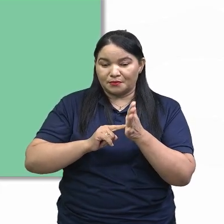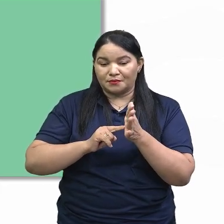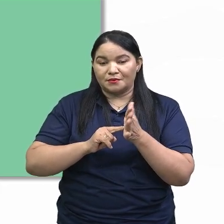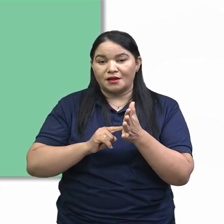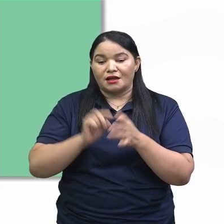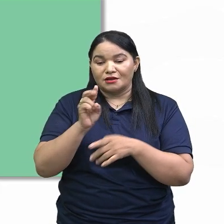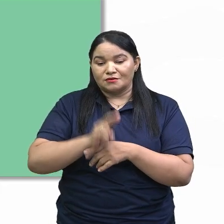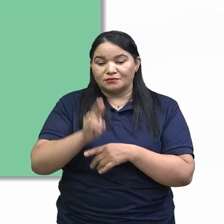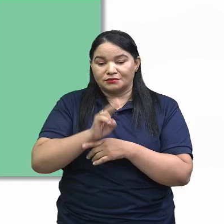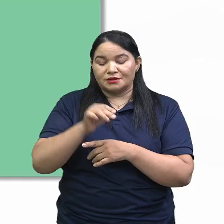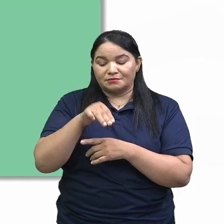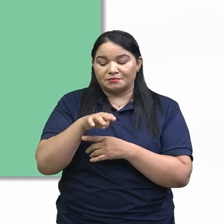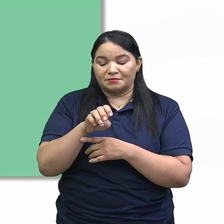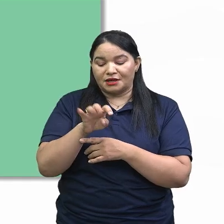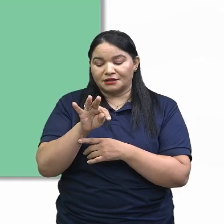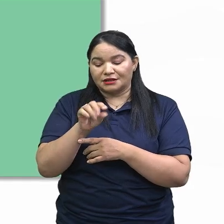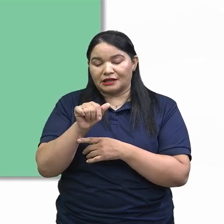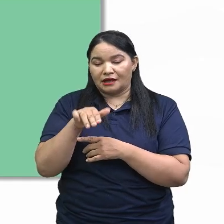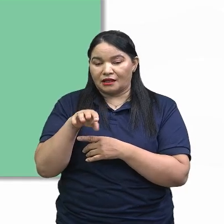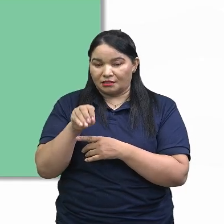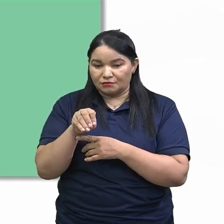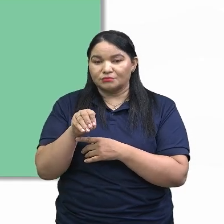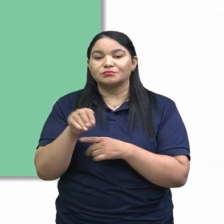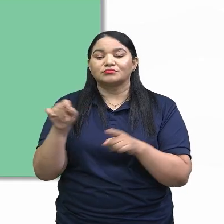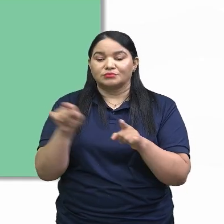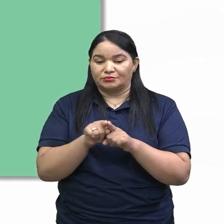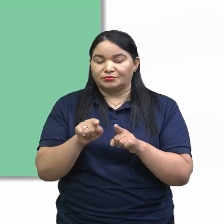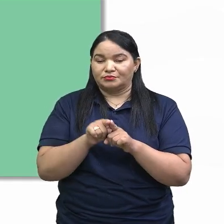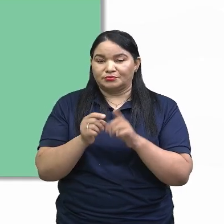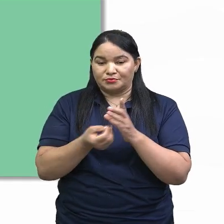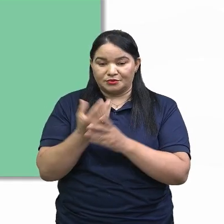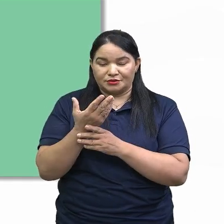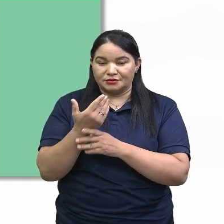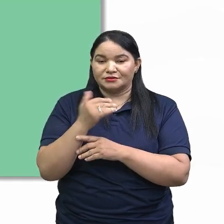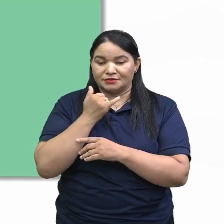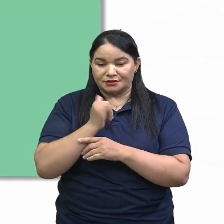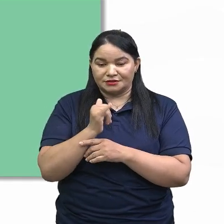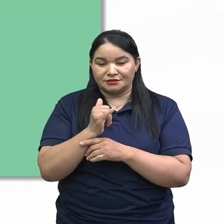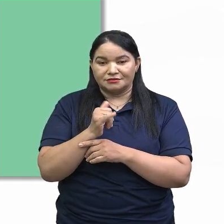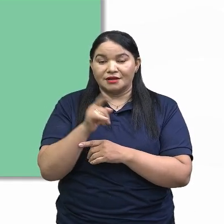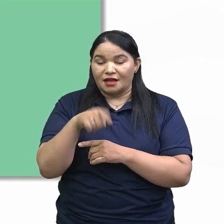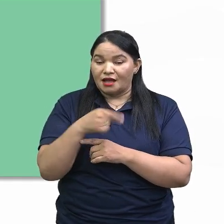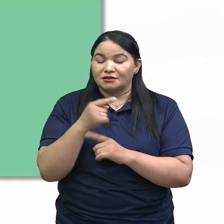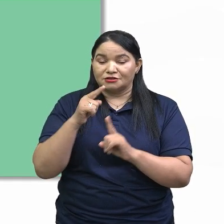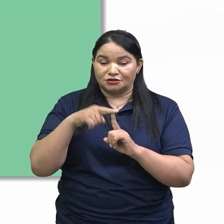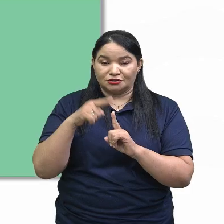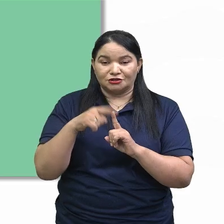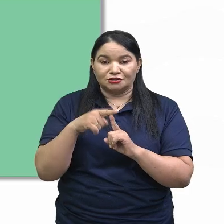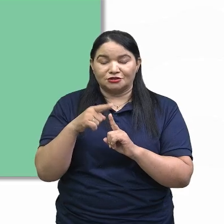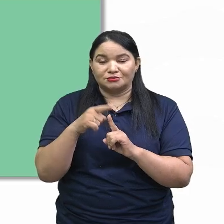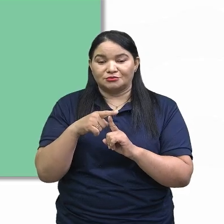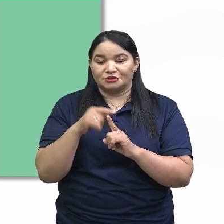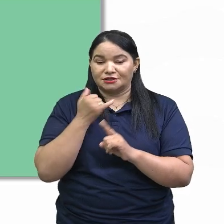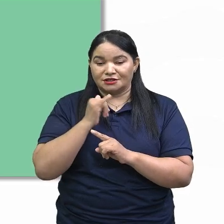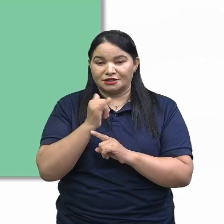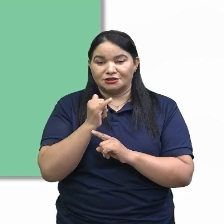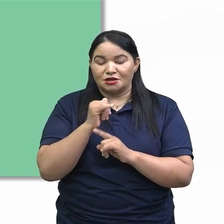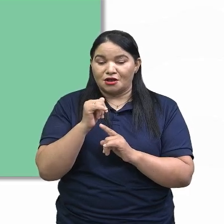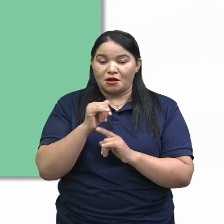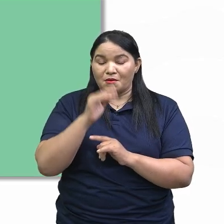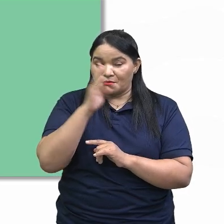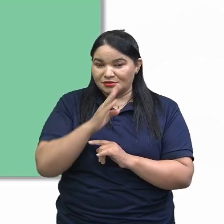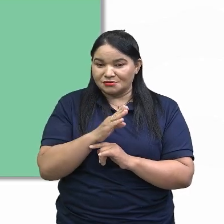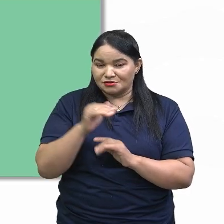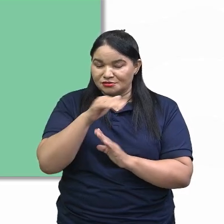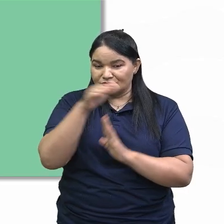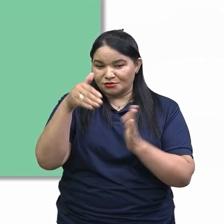metano nessa transformação de energia, né? Então, a gente observa que é uma alternativa para todo o Brasil, né? Porque no